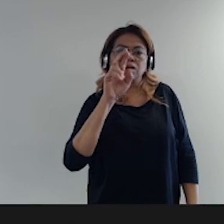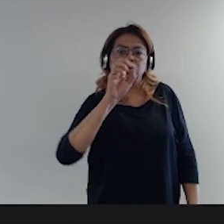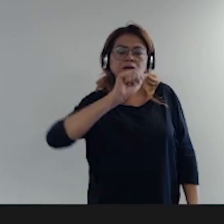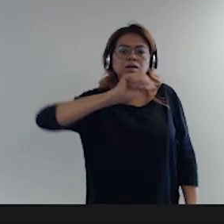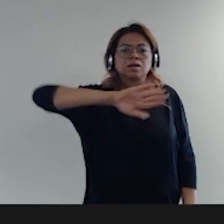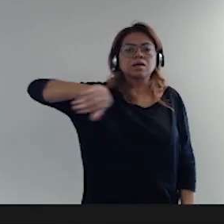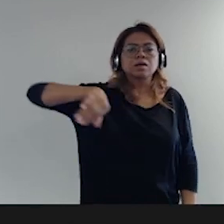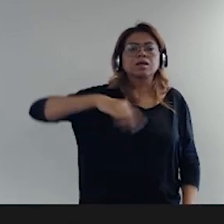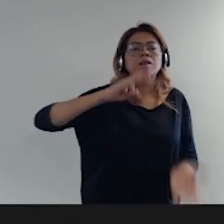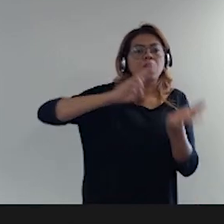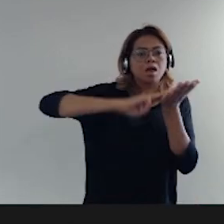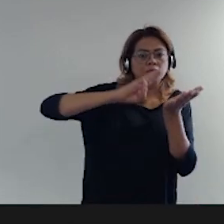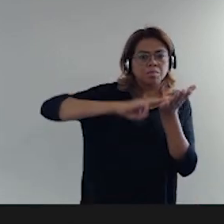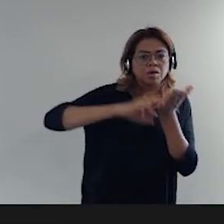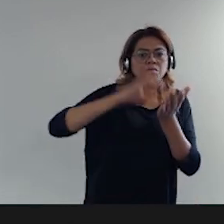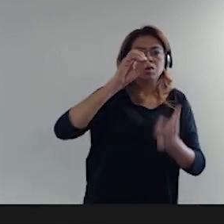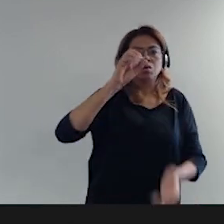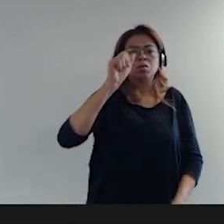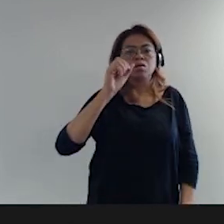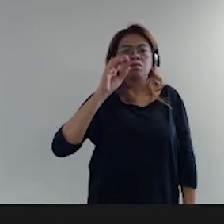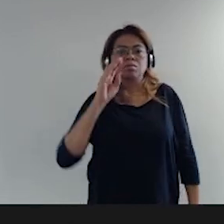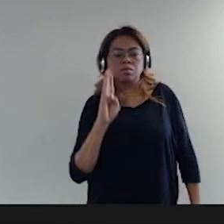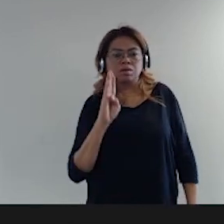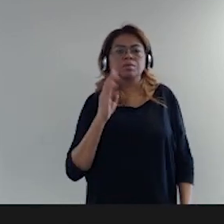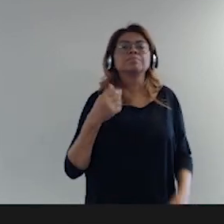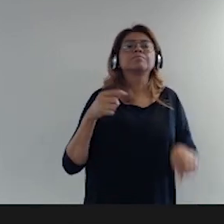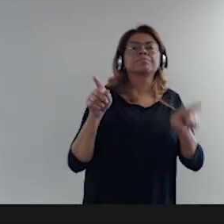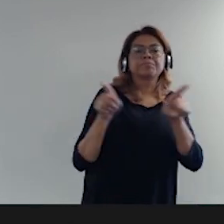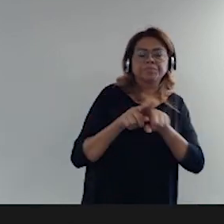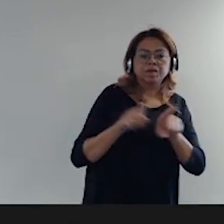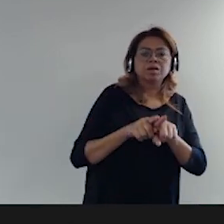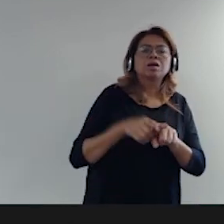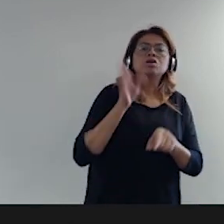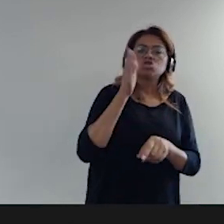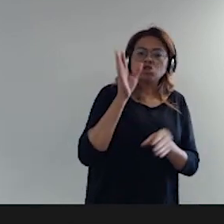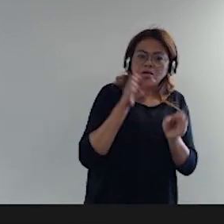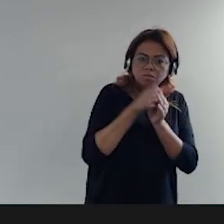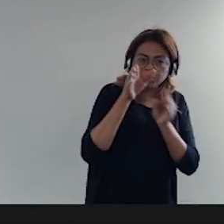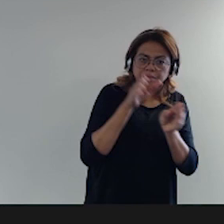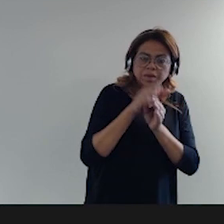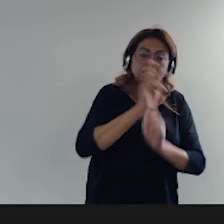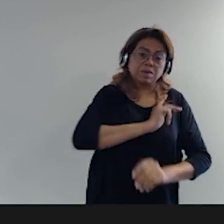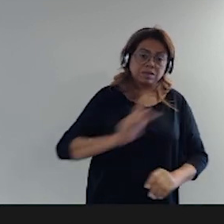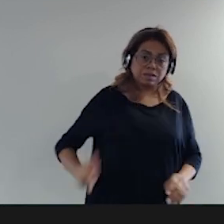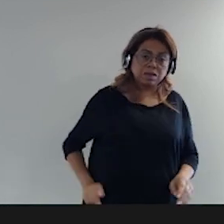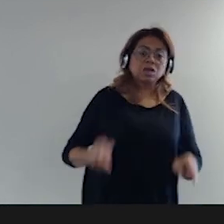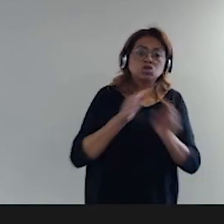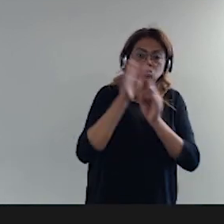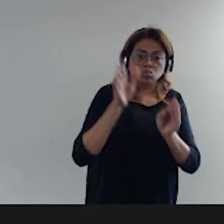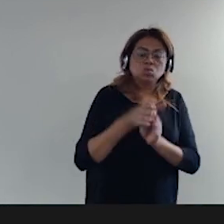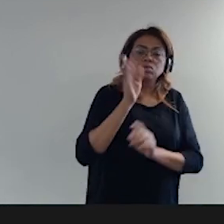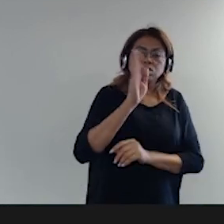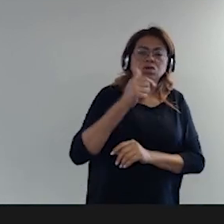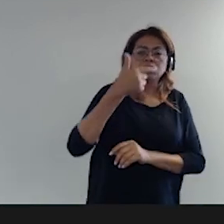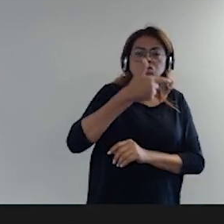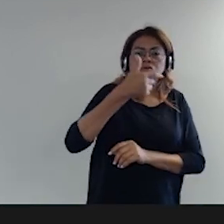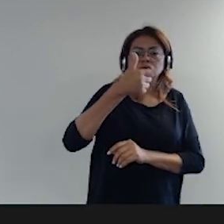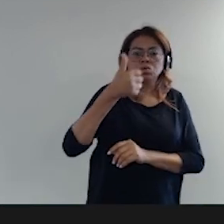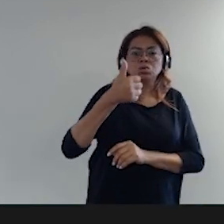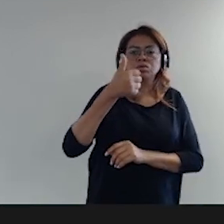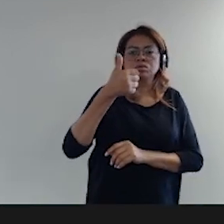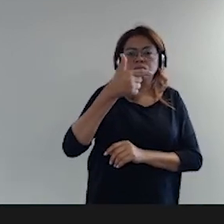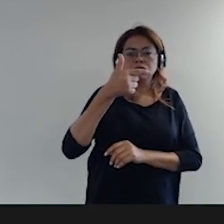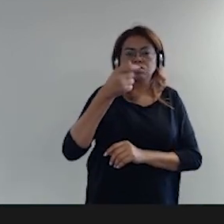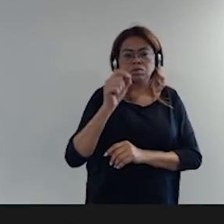da OAB, tendo sido presidente do Conselho de 2010 a 2013. É